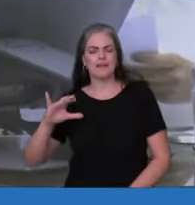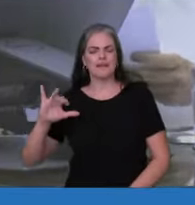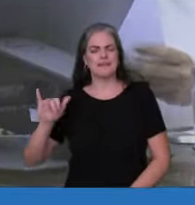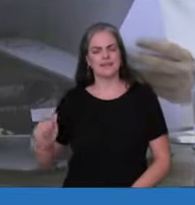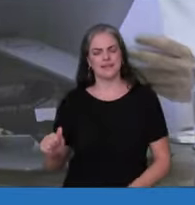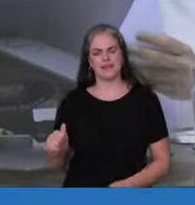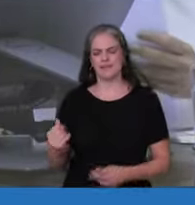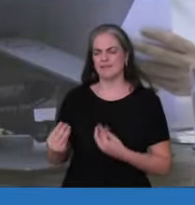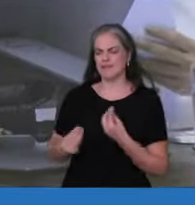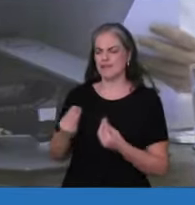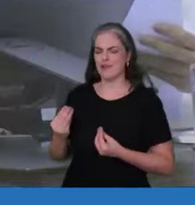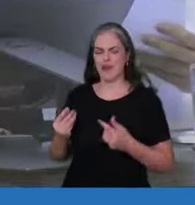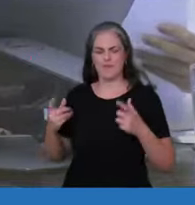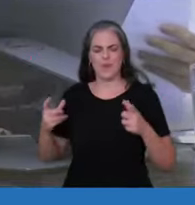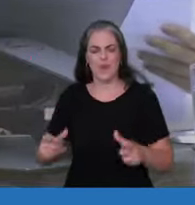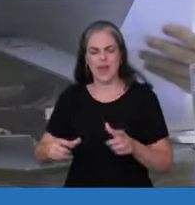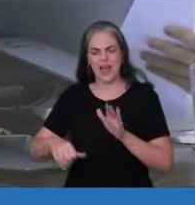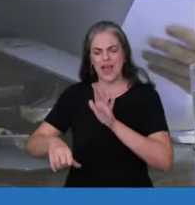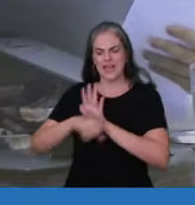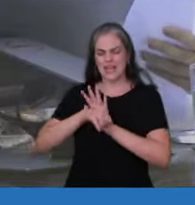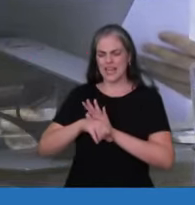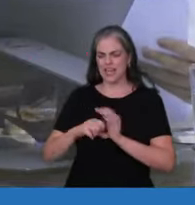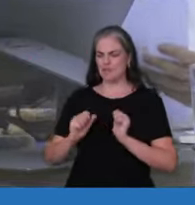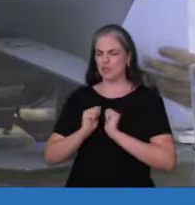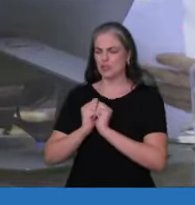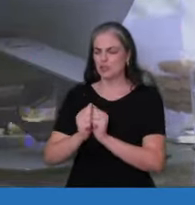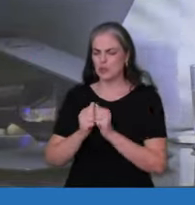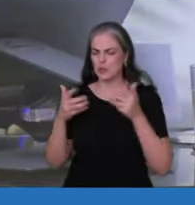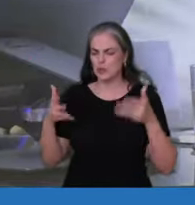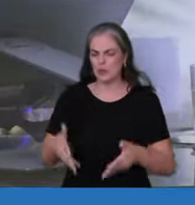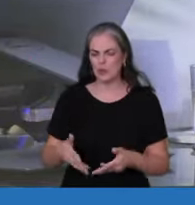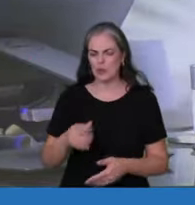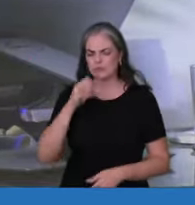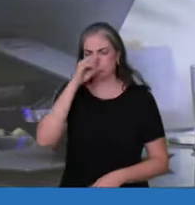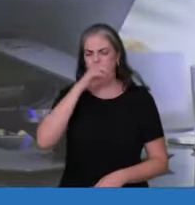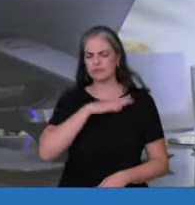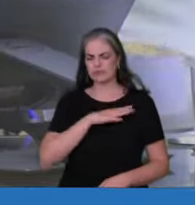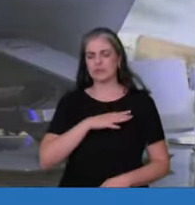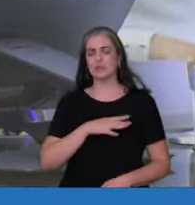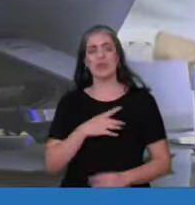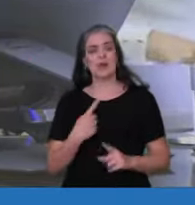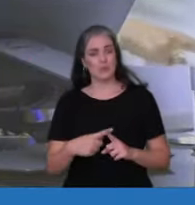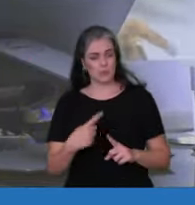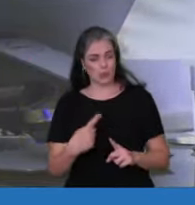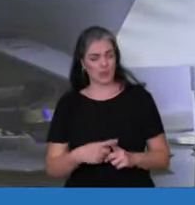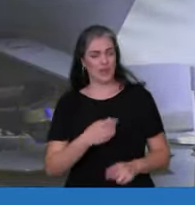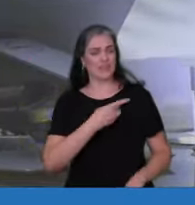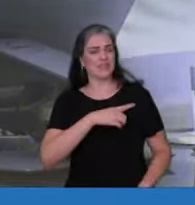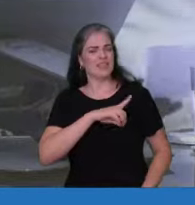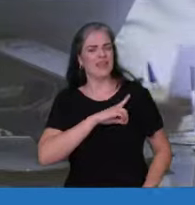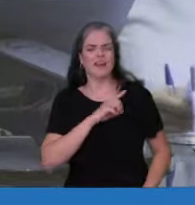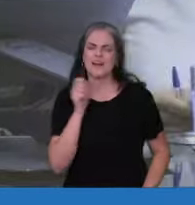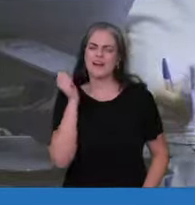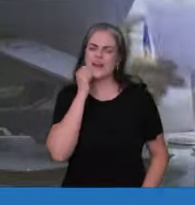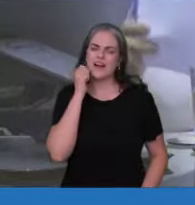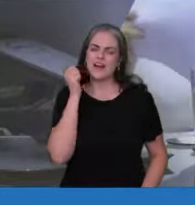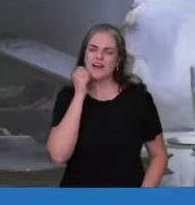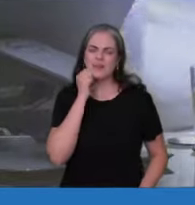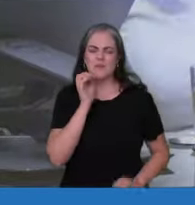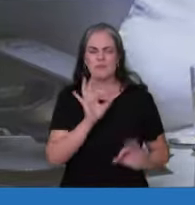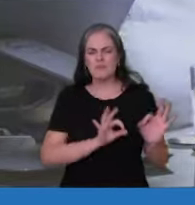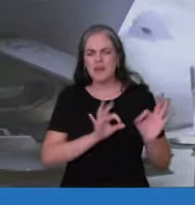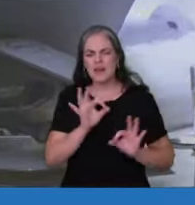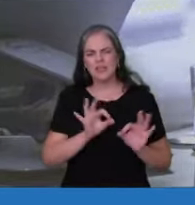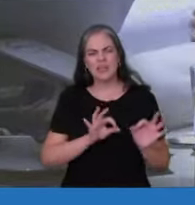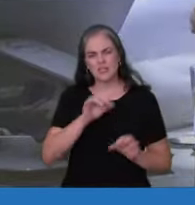do crime ou termos a possibilidade da desfaçatez de um delegado que planeja, como está